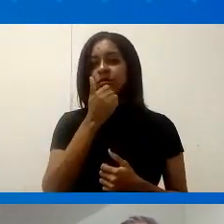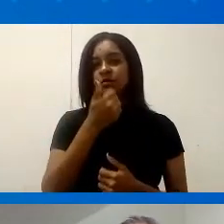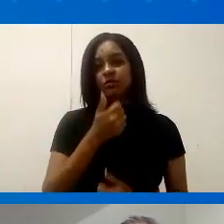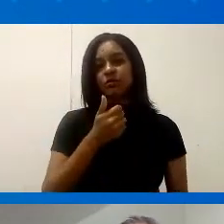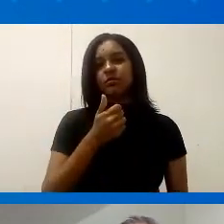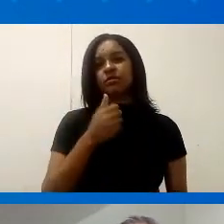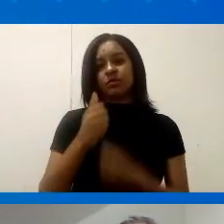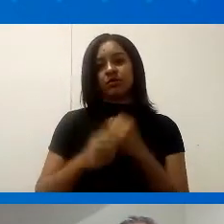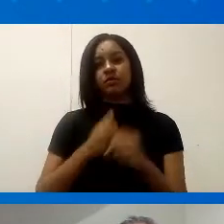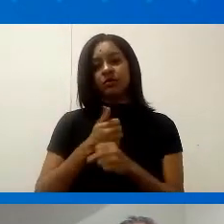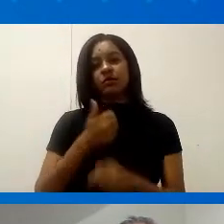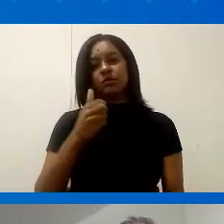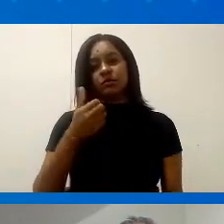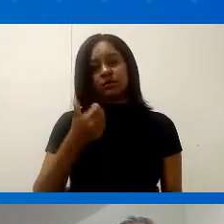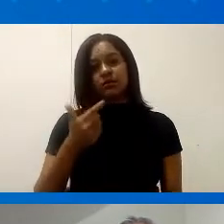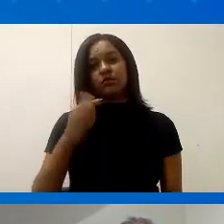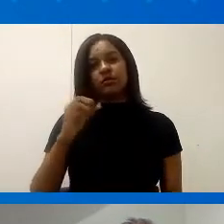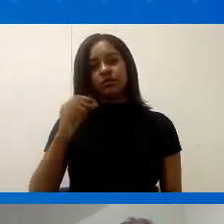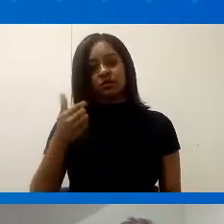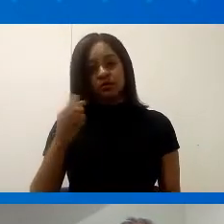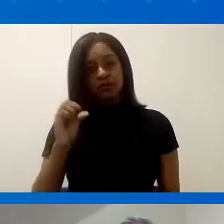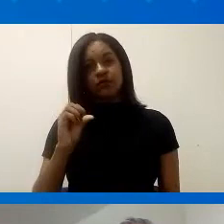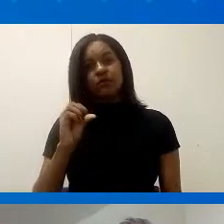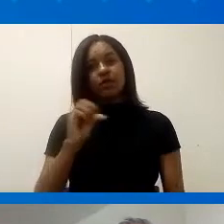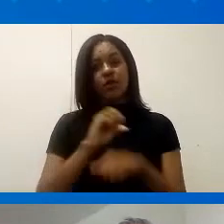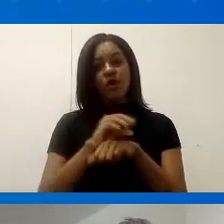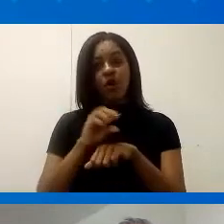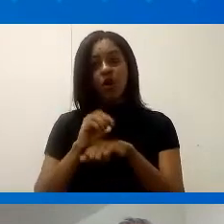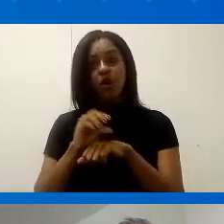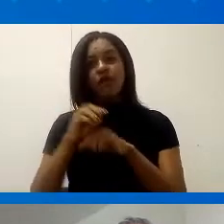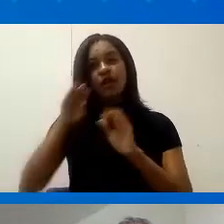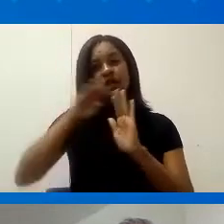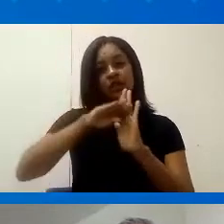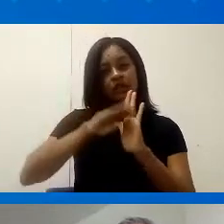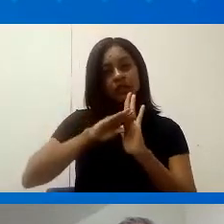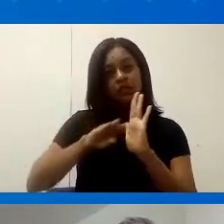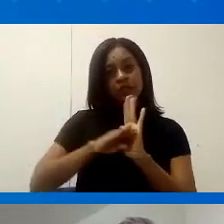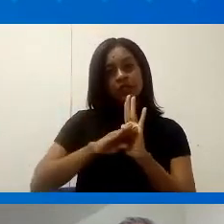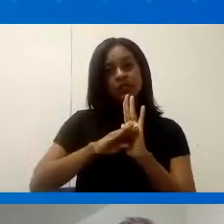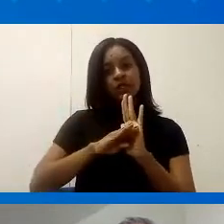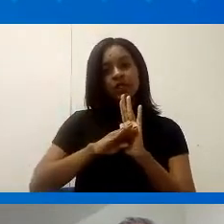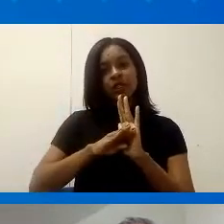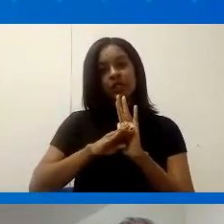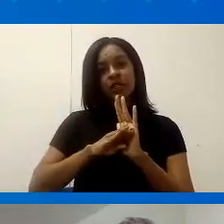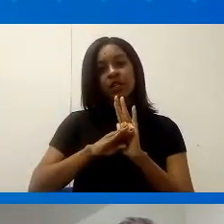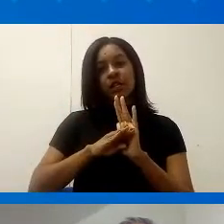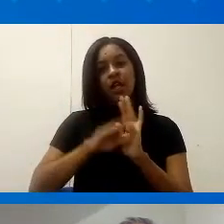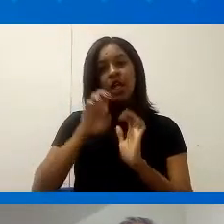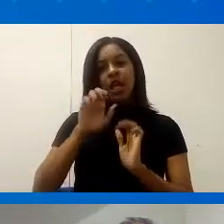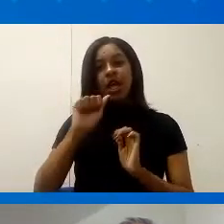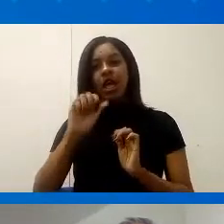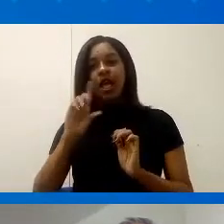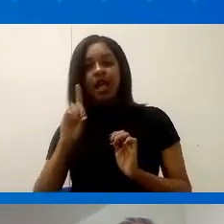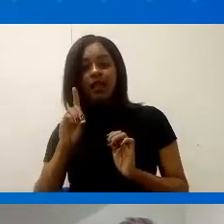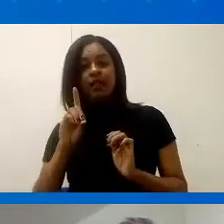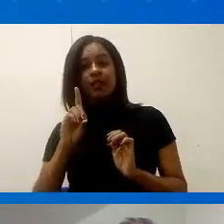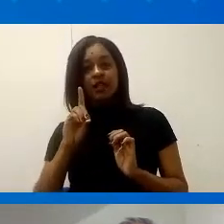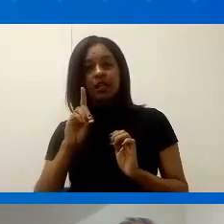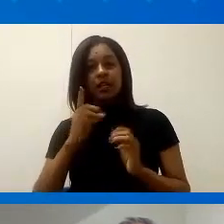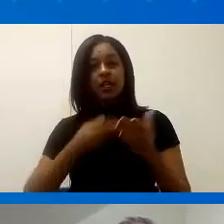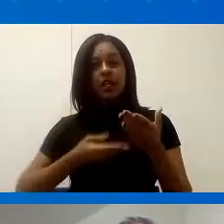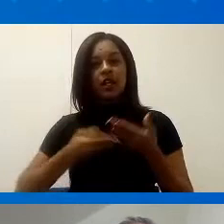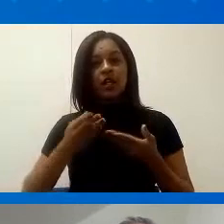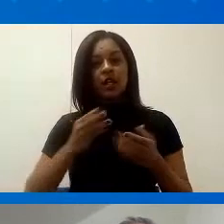que o Mac dispõe sobre oferta de carga horária na modalidade EAD em curso de gravação presenciais ofertados por